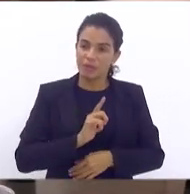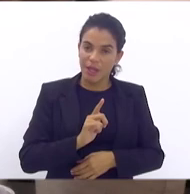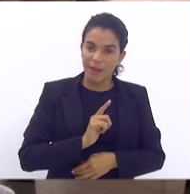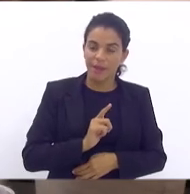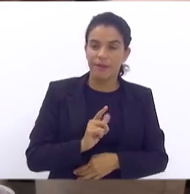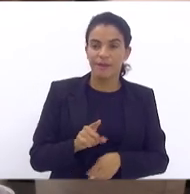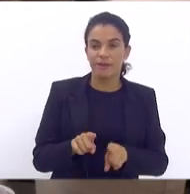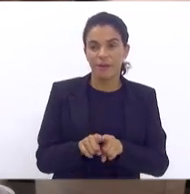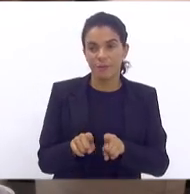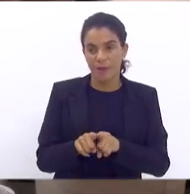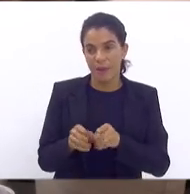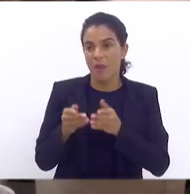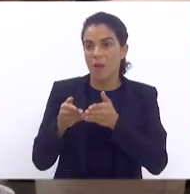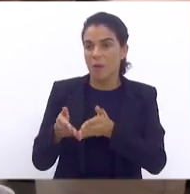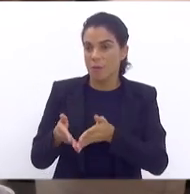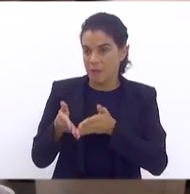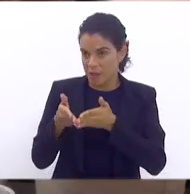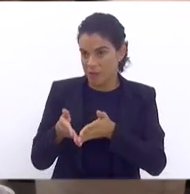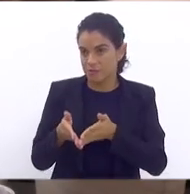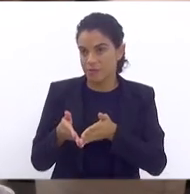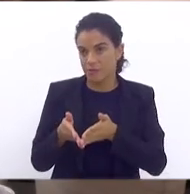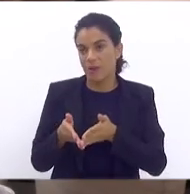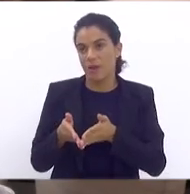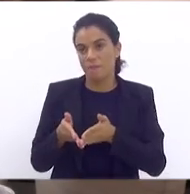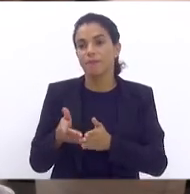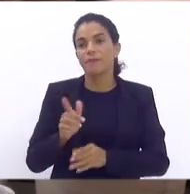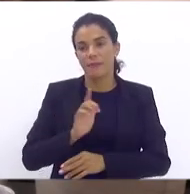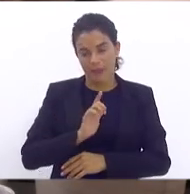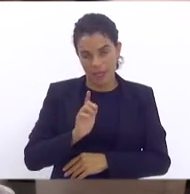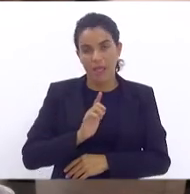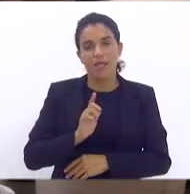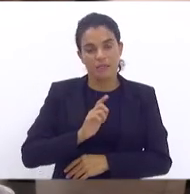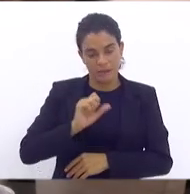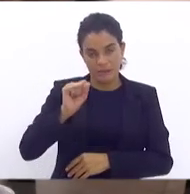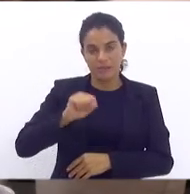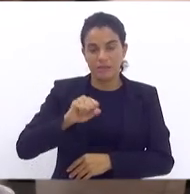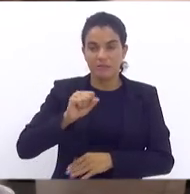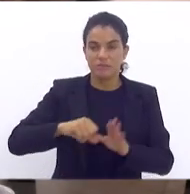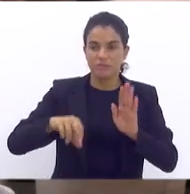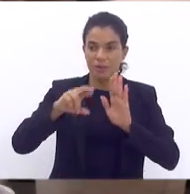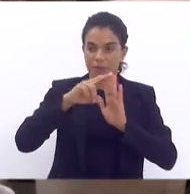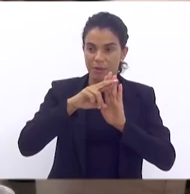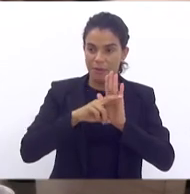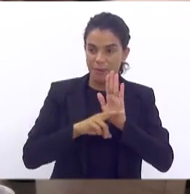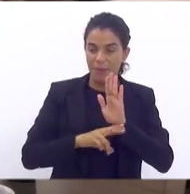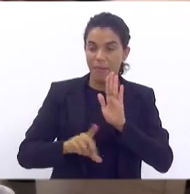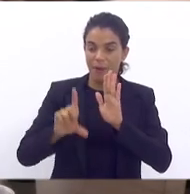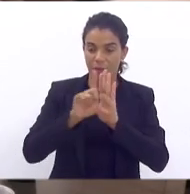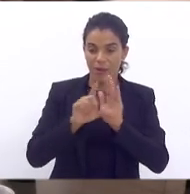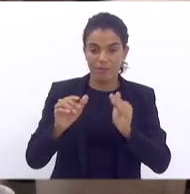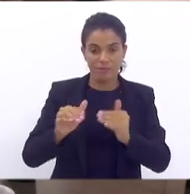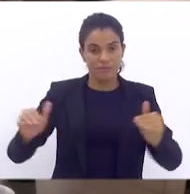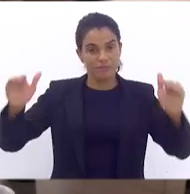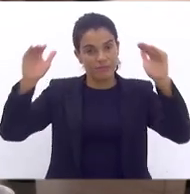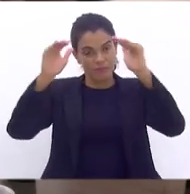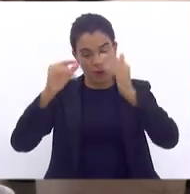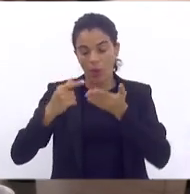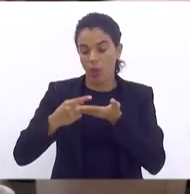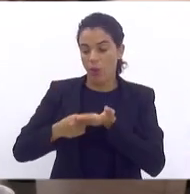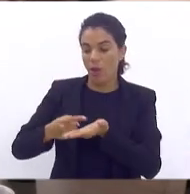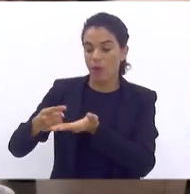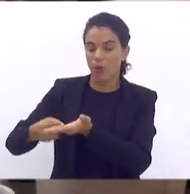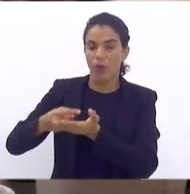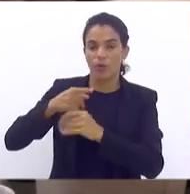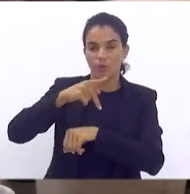aos marítimos, dentre outras. A IMO ela tem uma certa ingerência, mas a lei maior, a convenção maior nesse